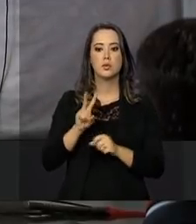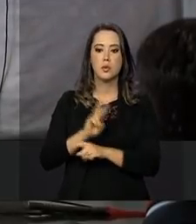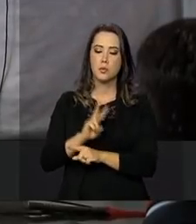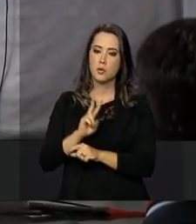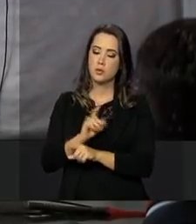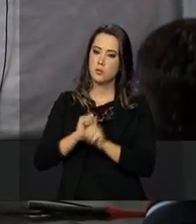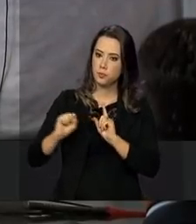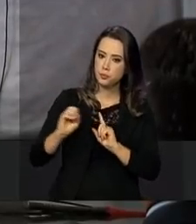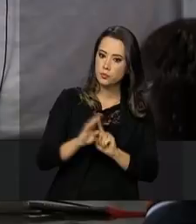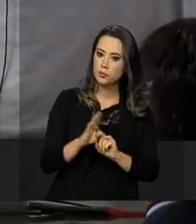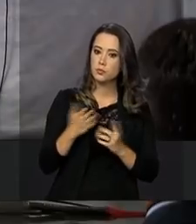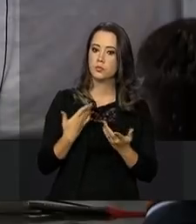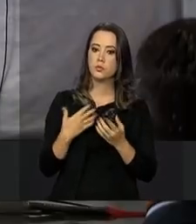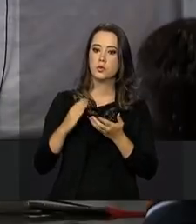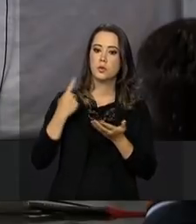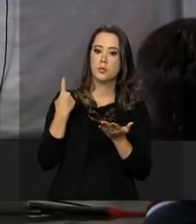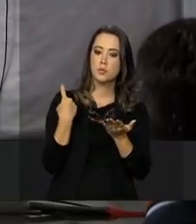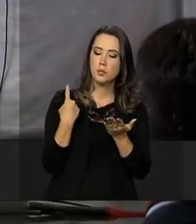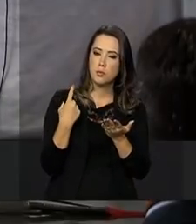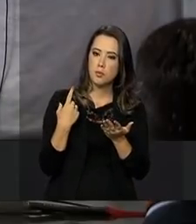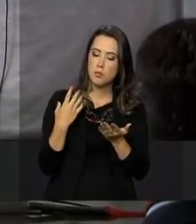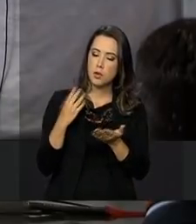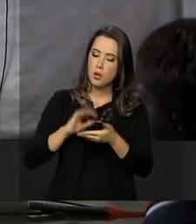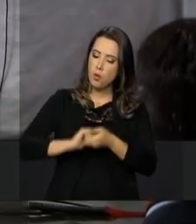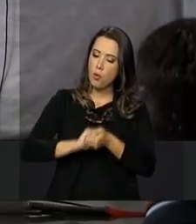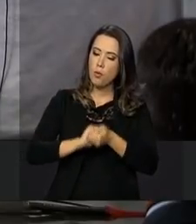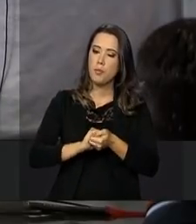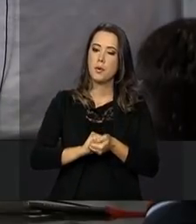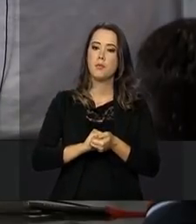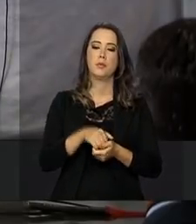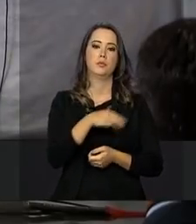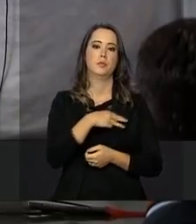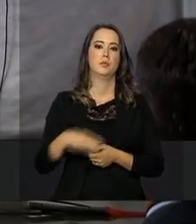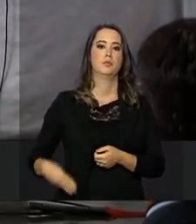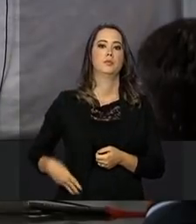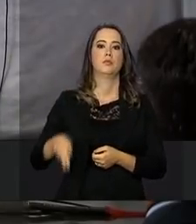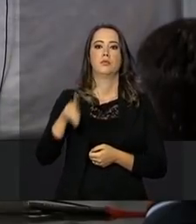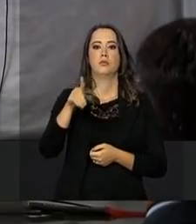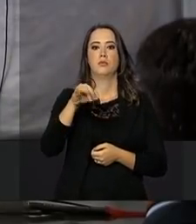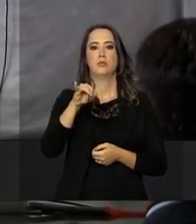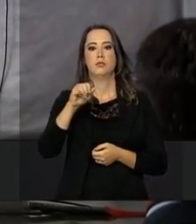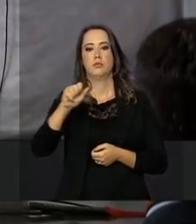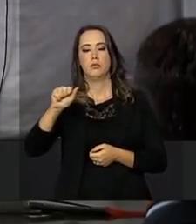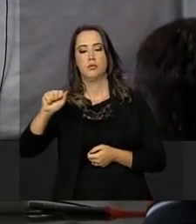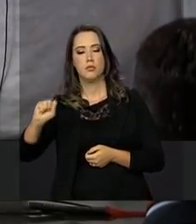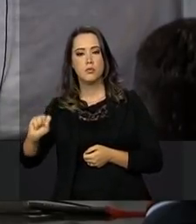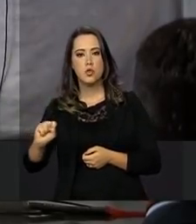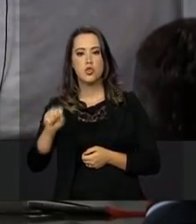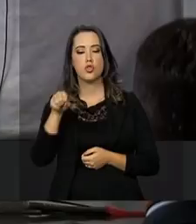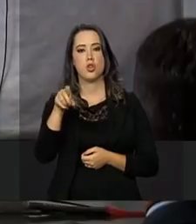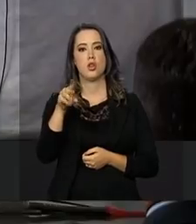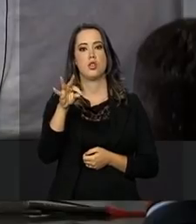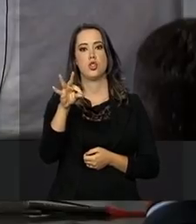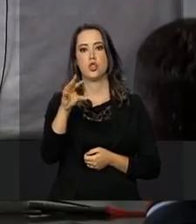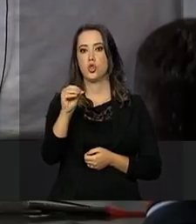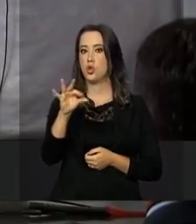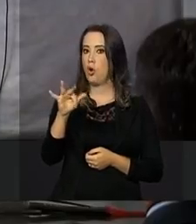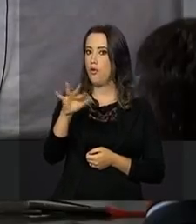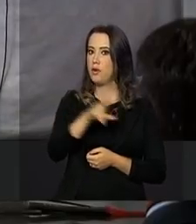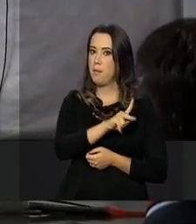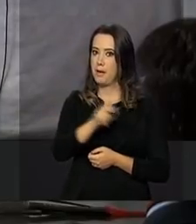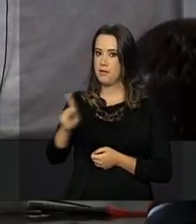Social. Cumprimento o ministro Dias Toffoli, presidente do Supremo Tribunal